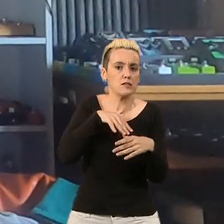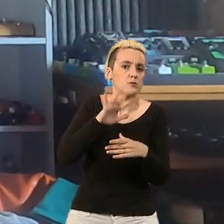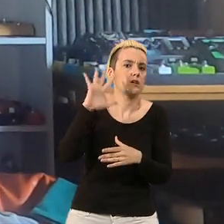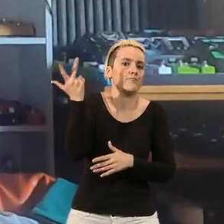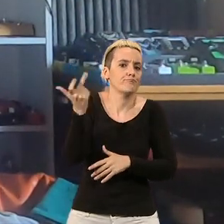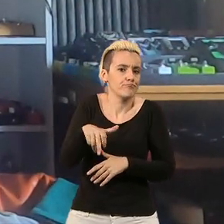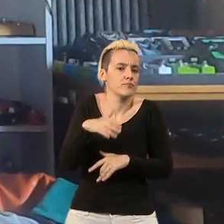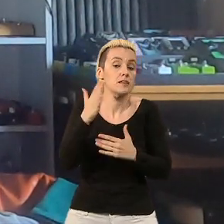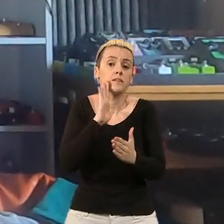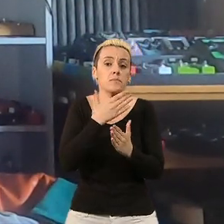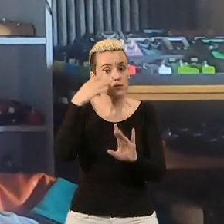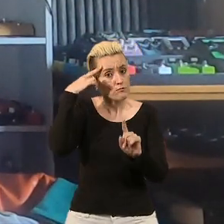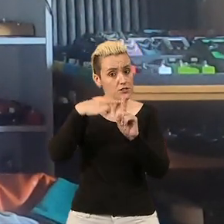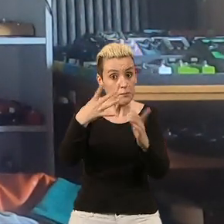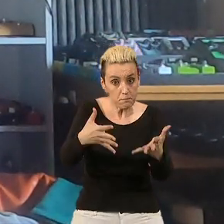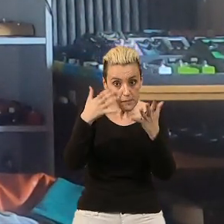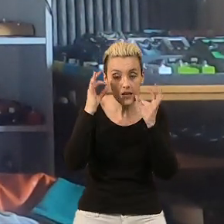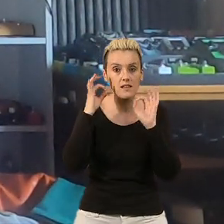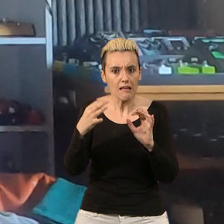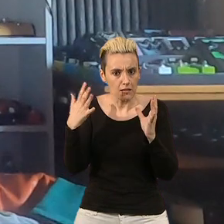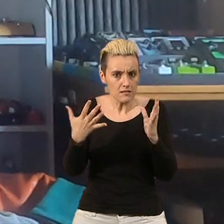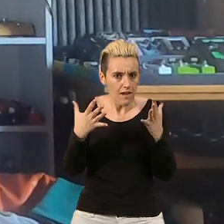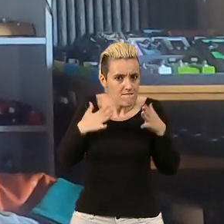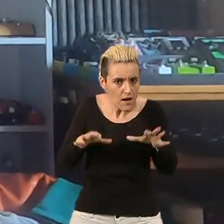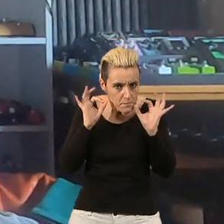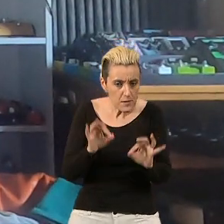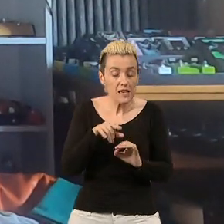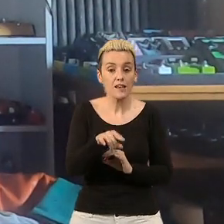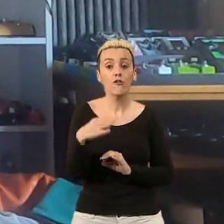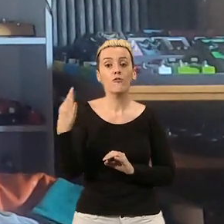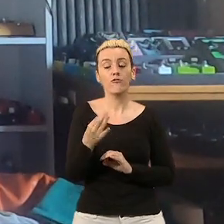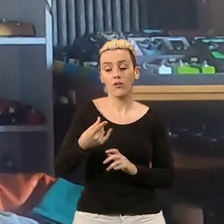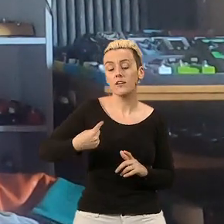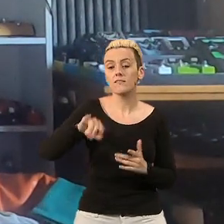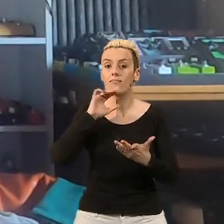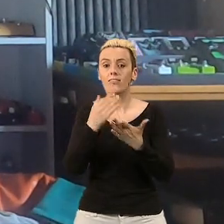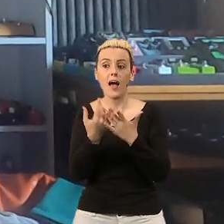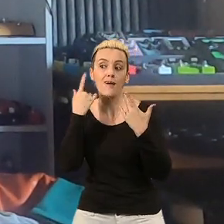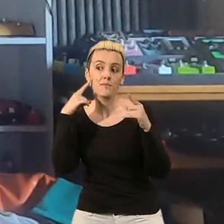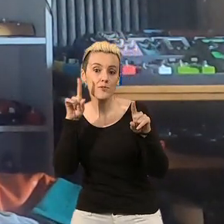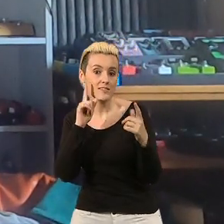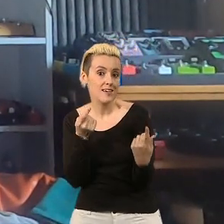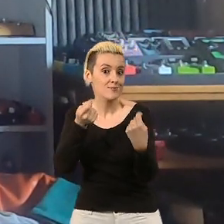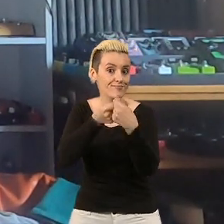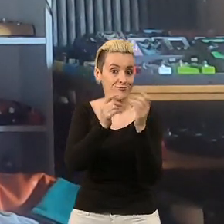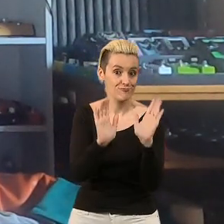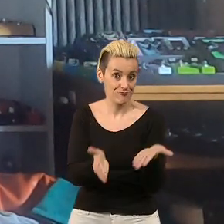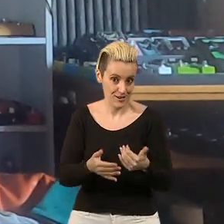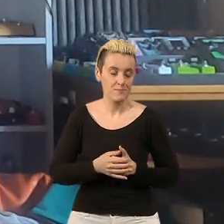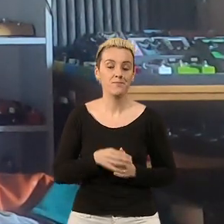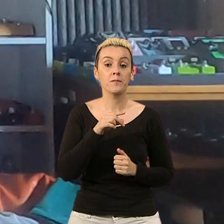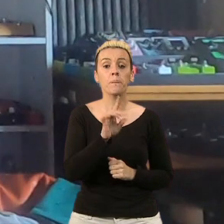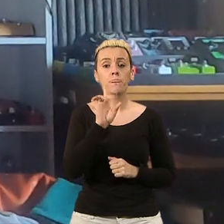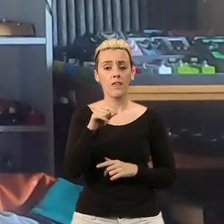ocasiões, com um determinado fim, com um intuito, e aquilo que fizemos foi musicar essas rezas. Além disso,